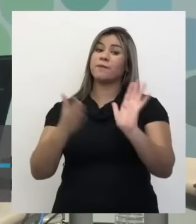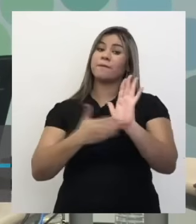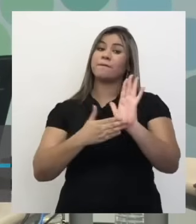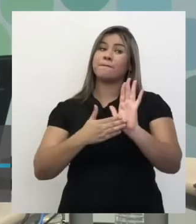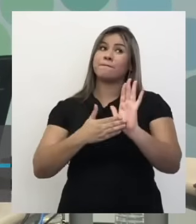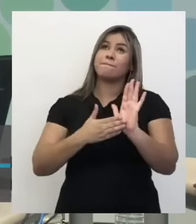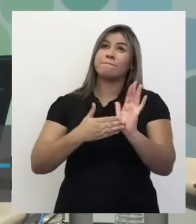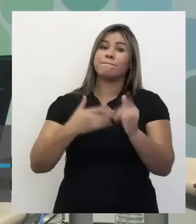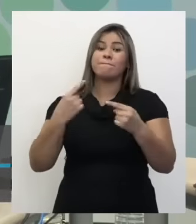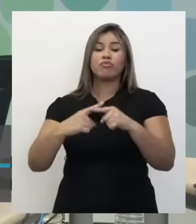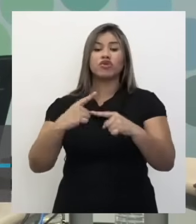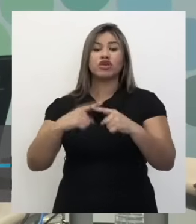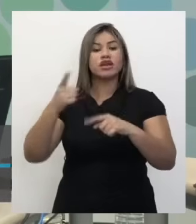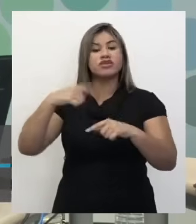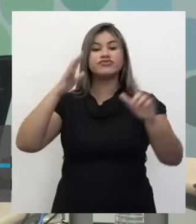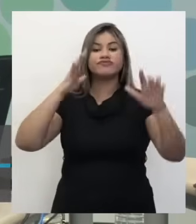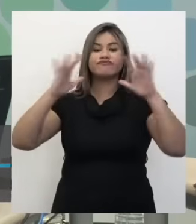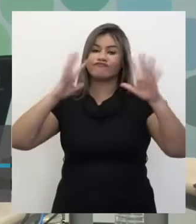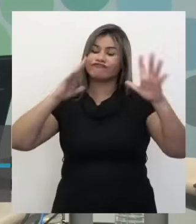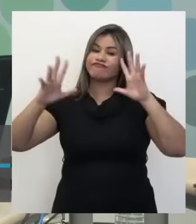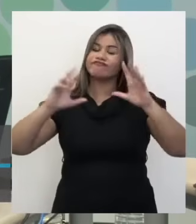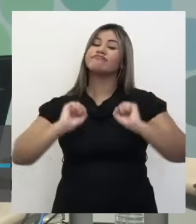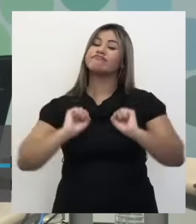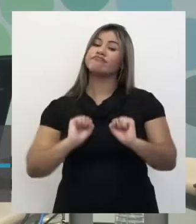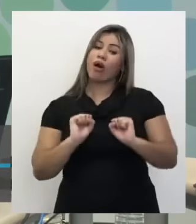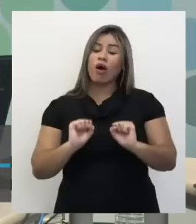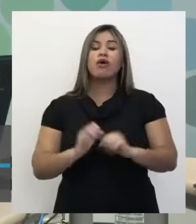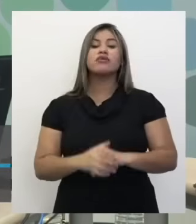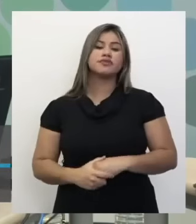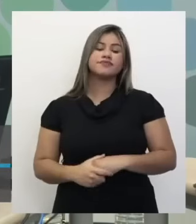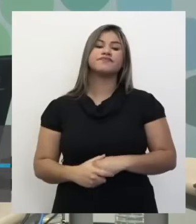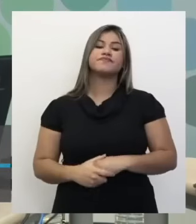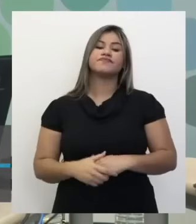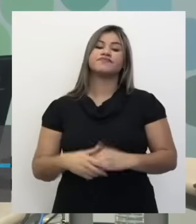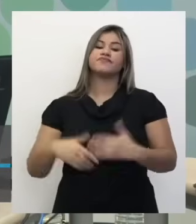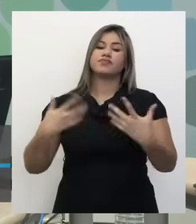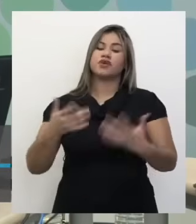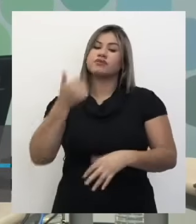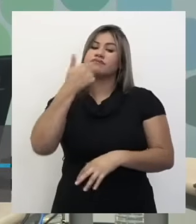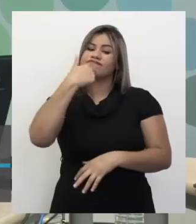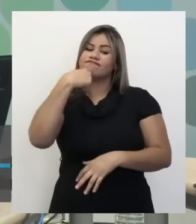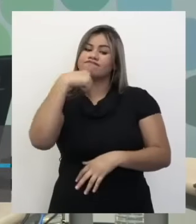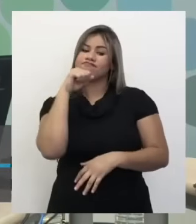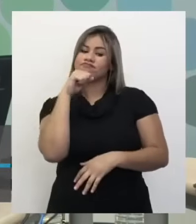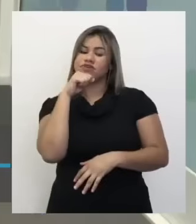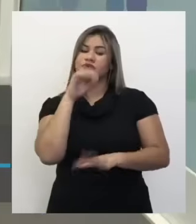análise. Então... Pode ser. Então, assim, o caso de a mãe vê que ele tá